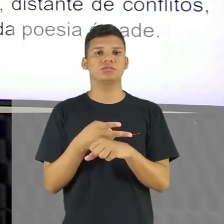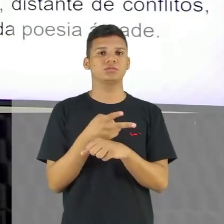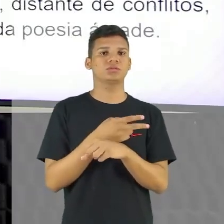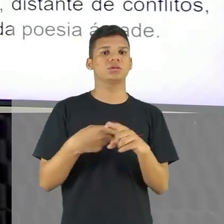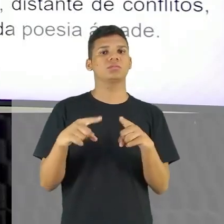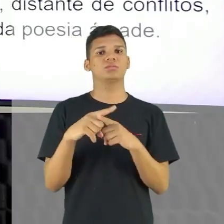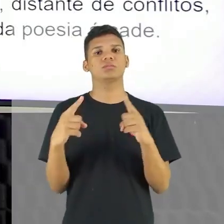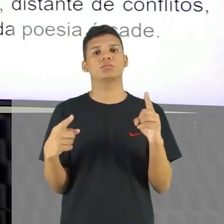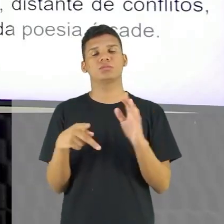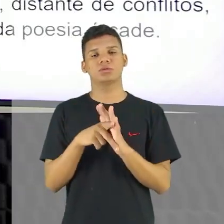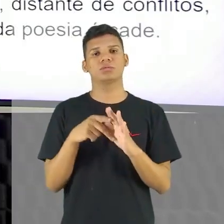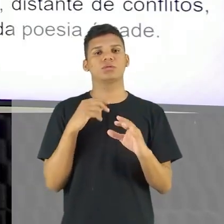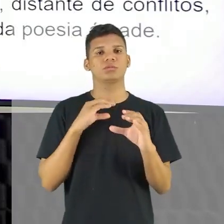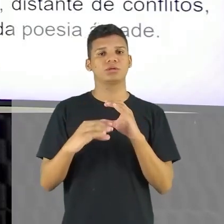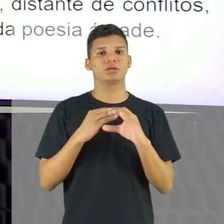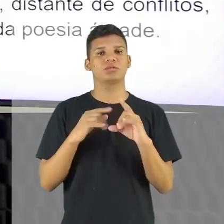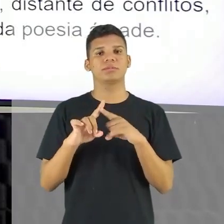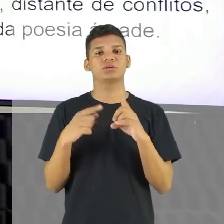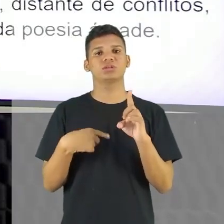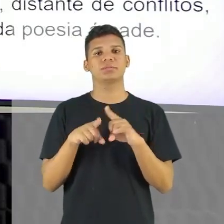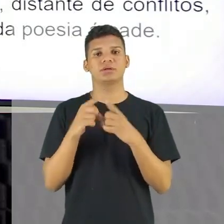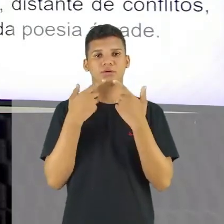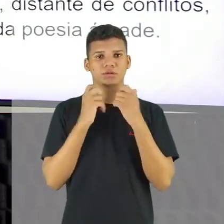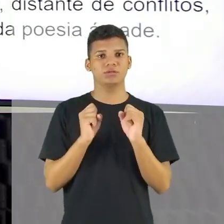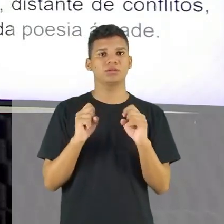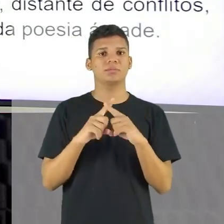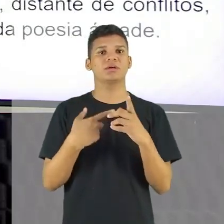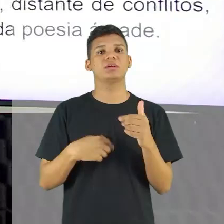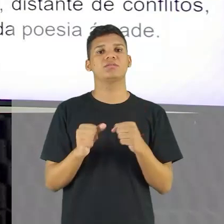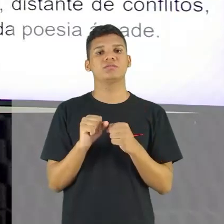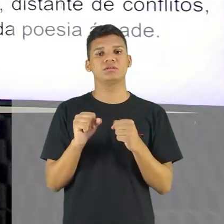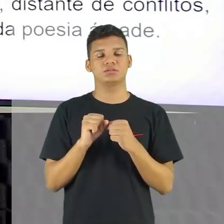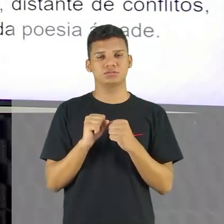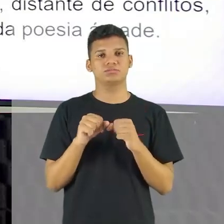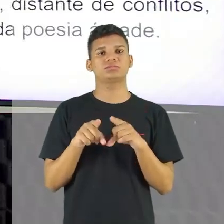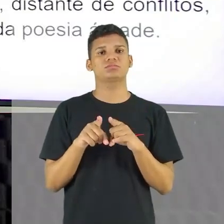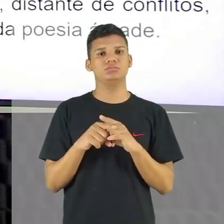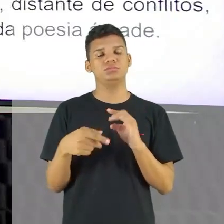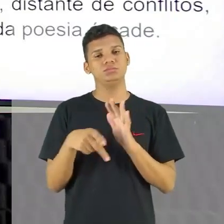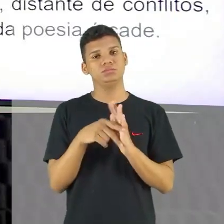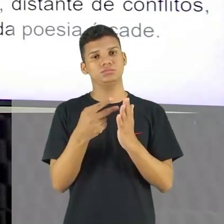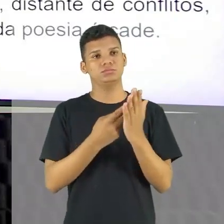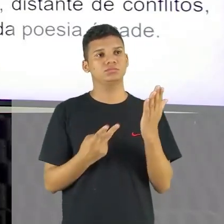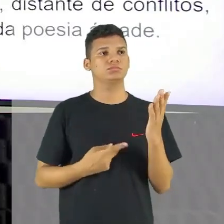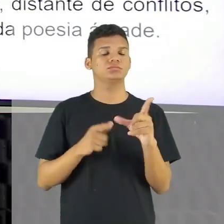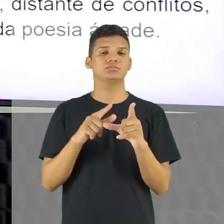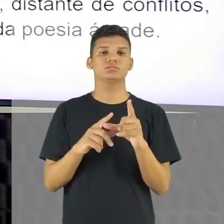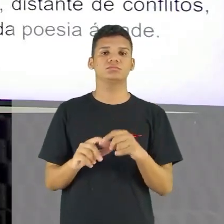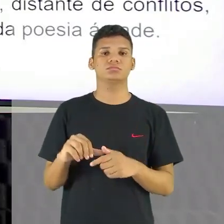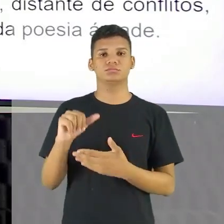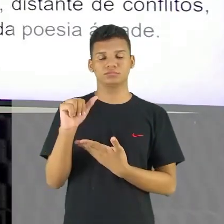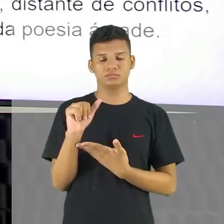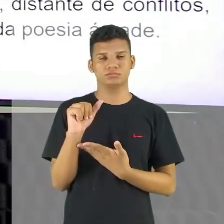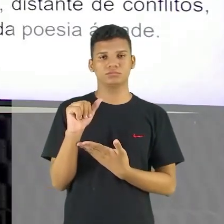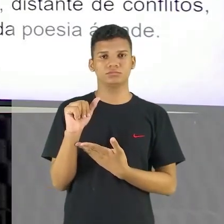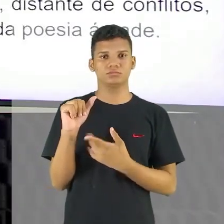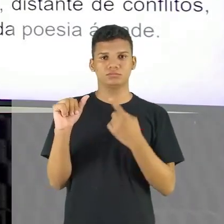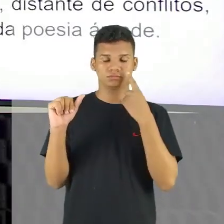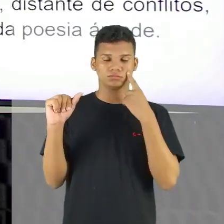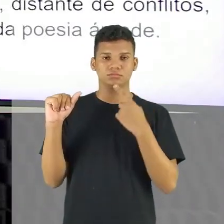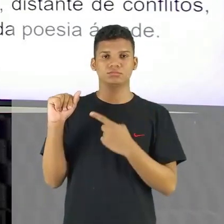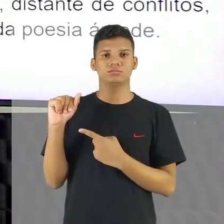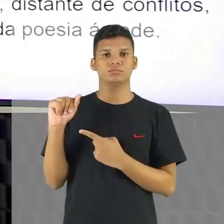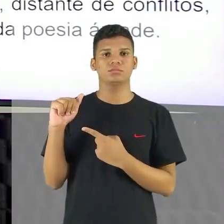da comunicação, da linguagem, do fazer poético. Letra A. Caracterização